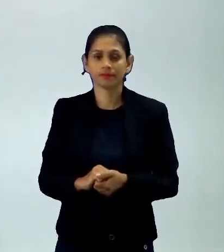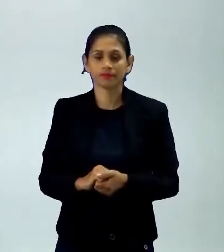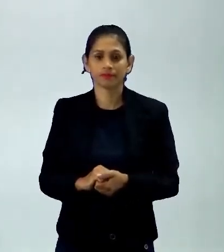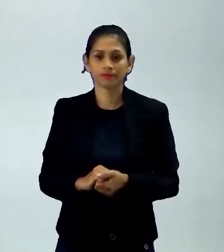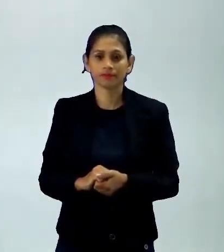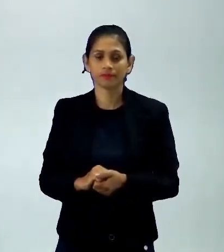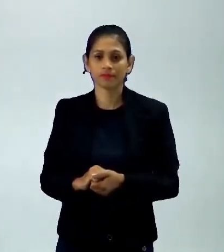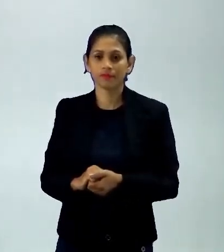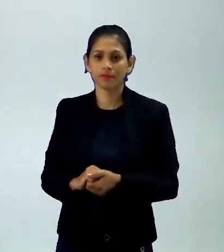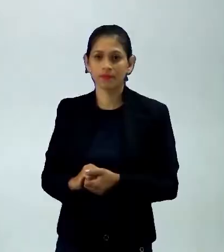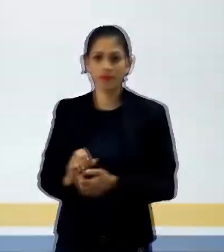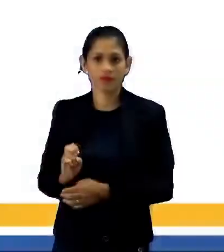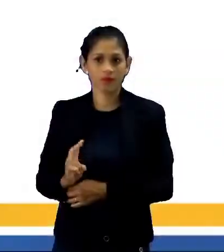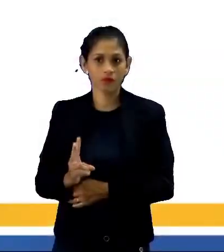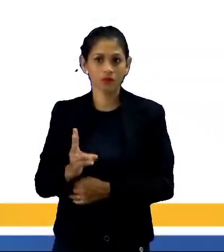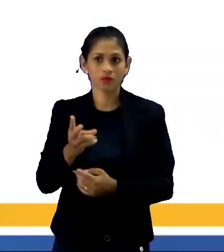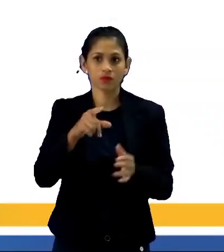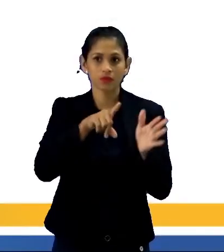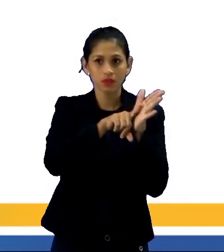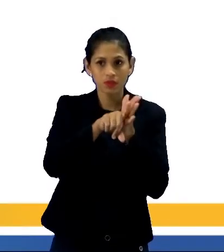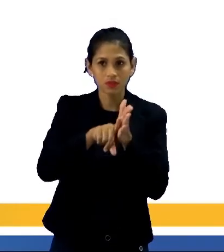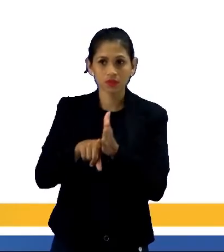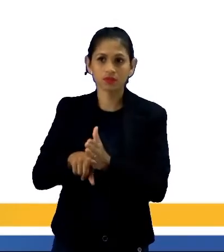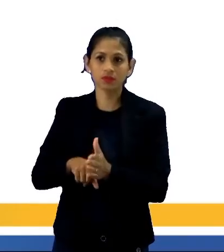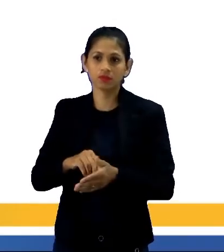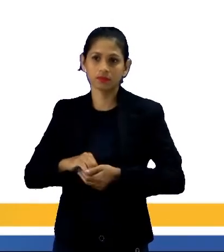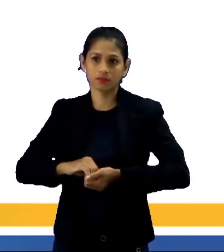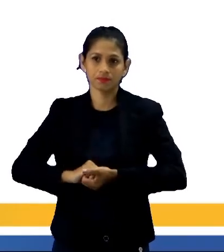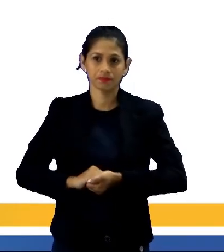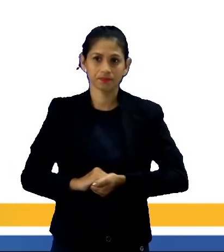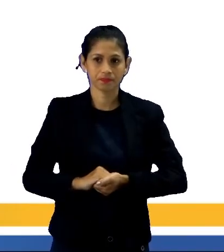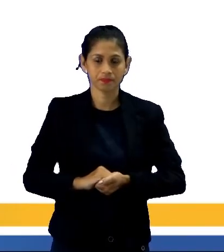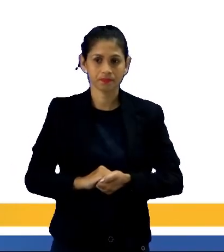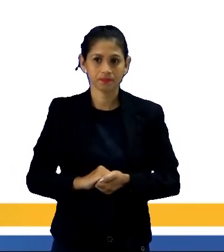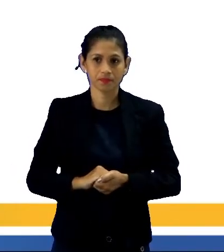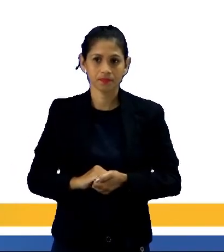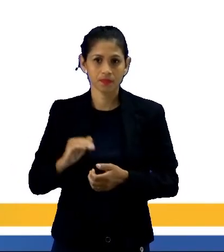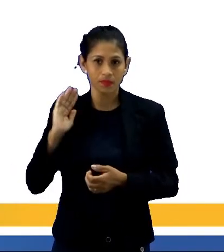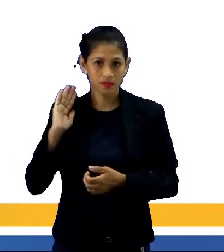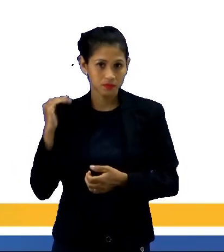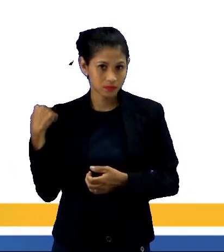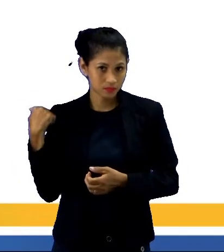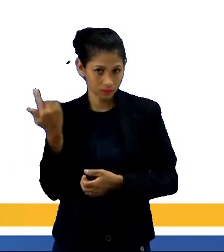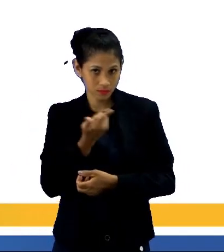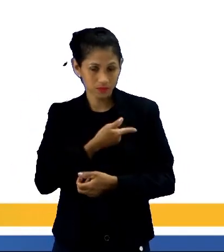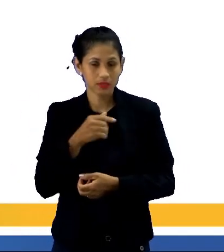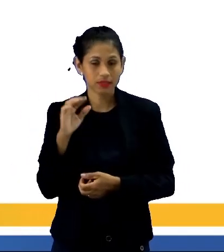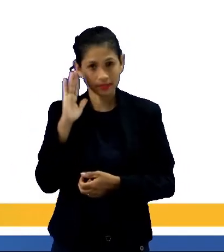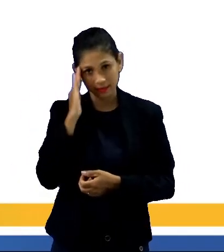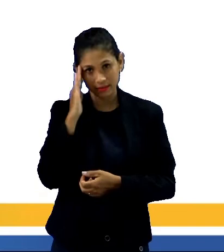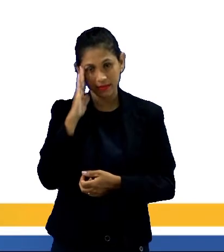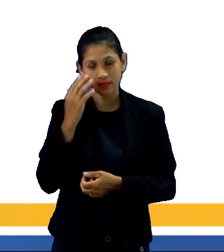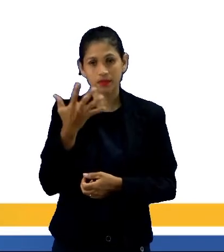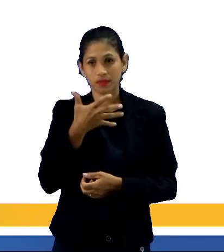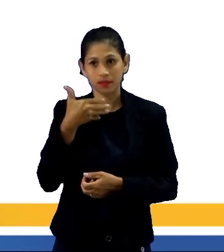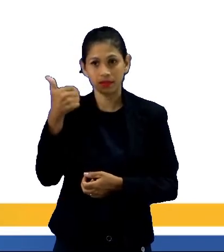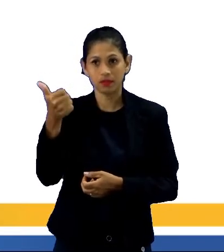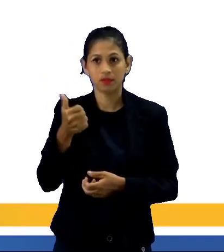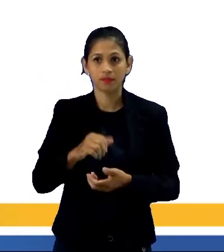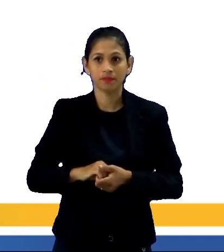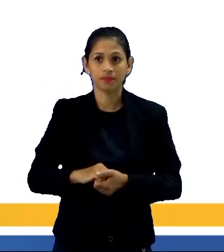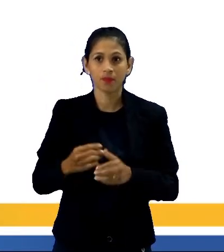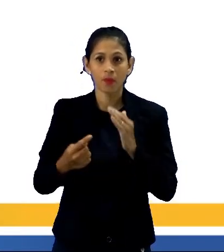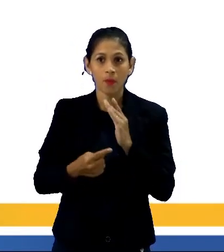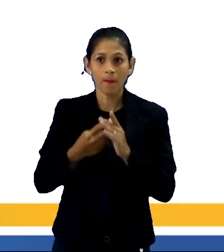tá bom? Vamos continuar verificando os slides para a gente entender algum desses elementos. Olha, o primeiro que